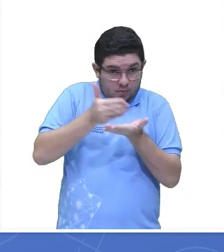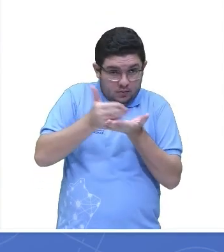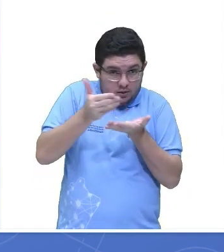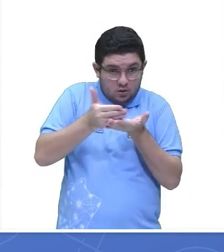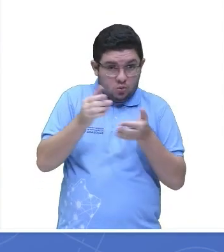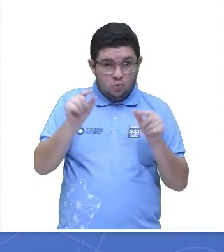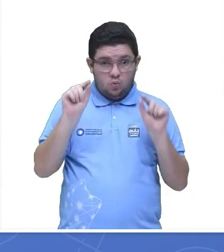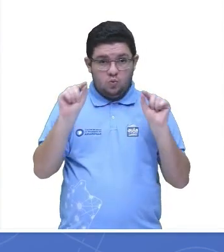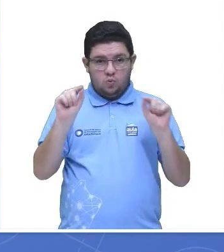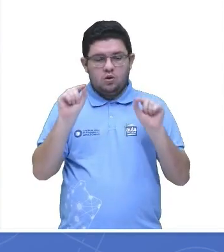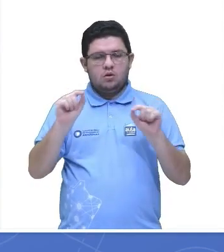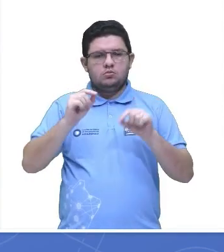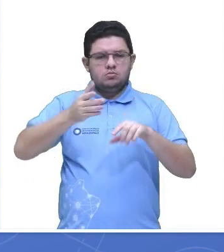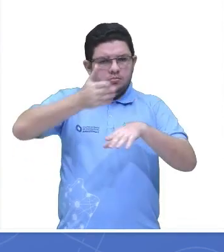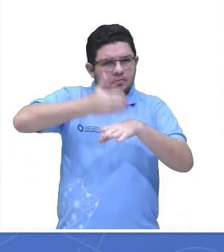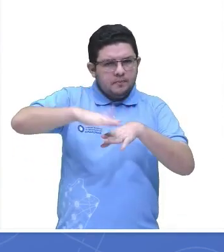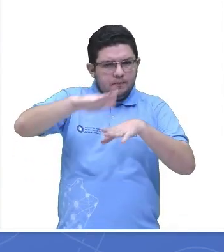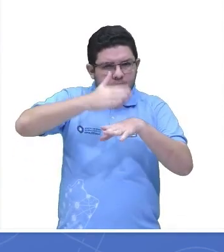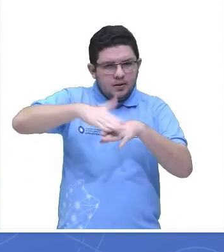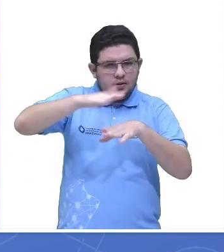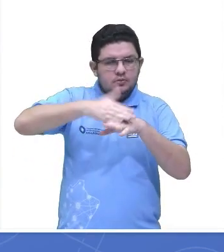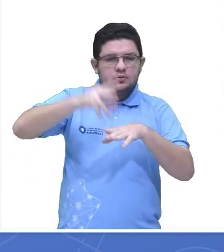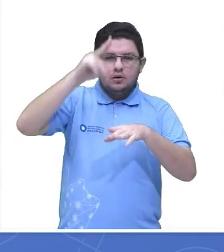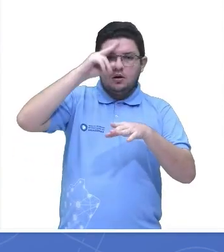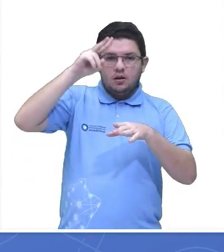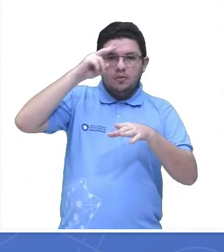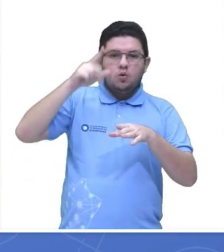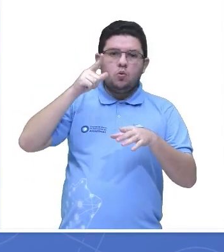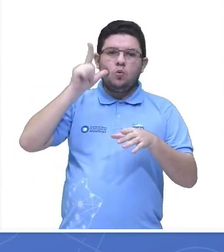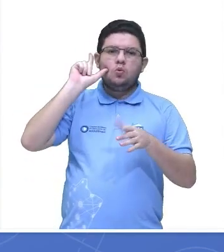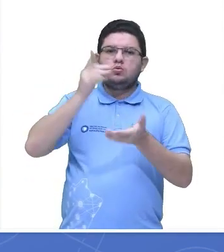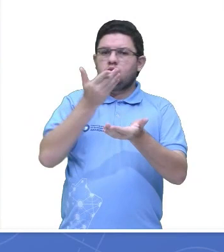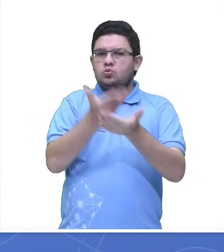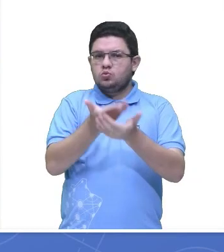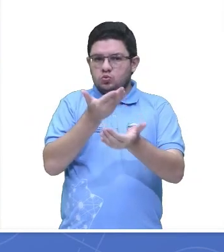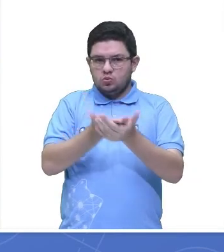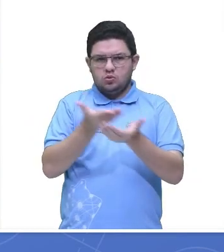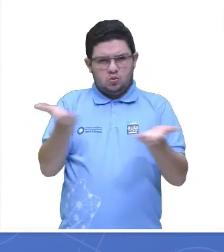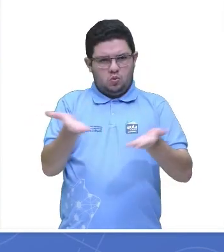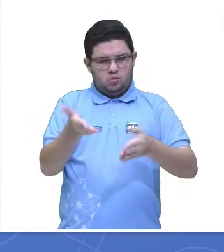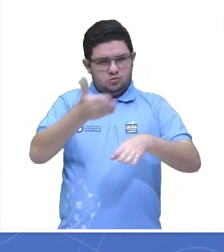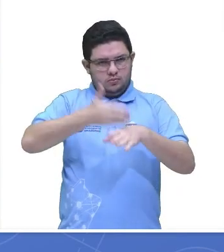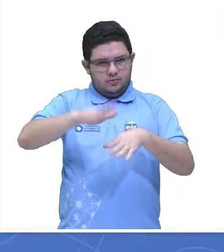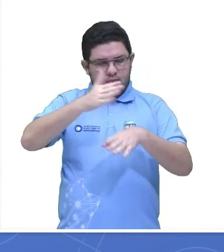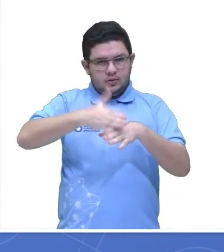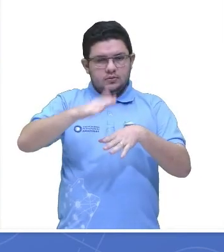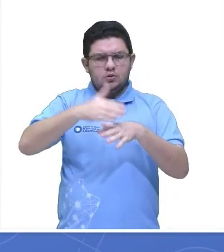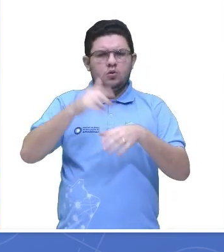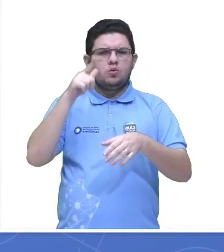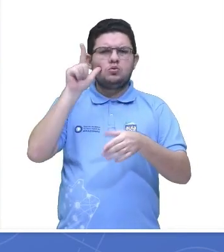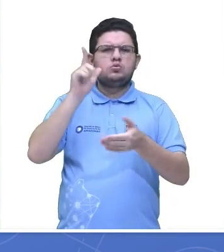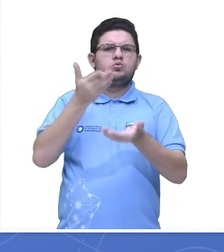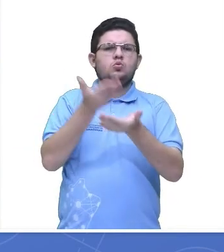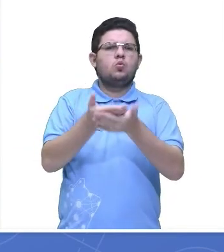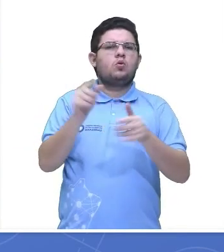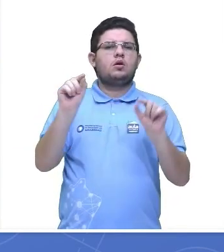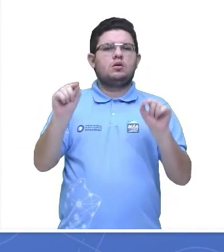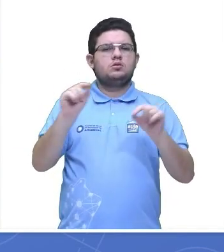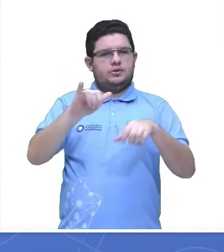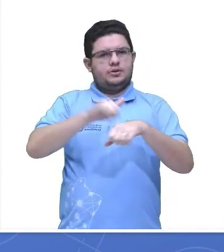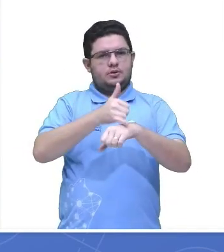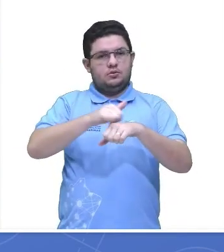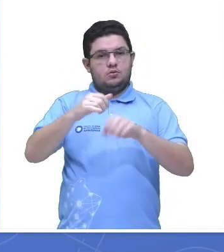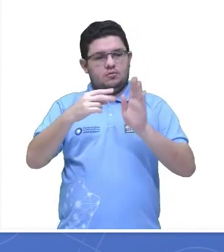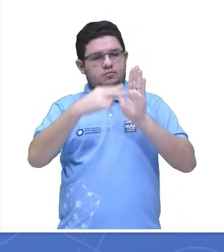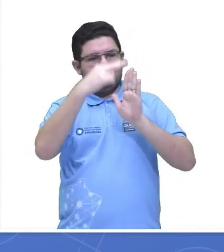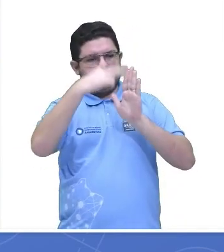aula que coloca em prática aquilo que vocês viram na aula anterior, que basicamente aí foi uma estratégia de leitura. Vamos ver exatamente o